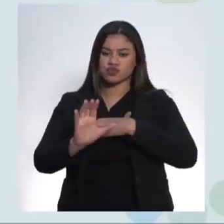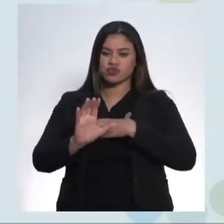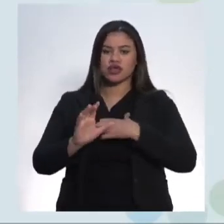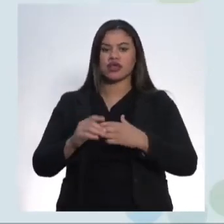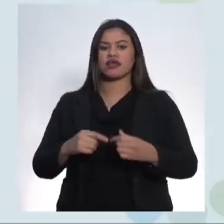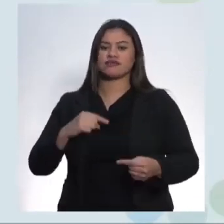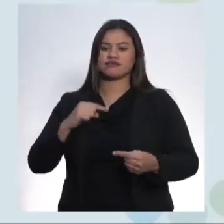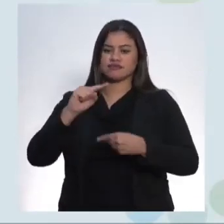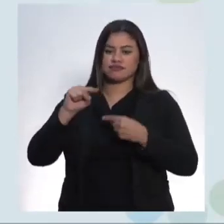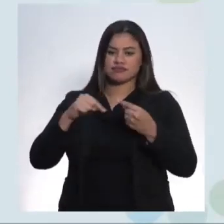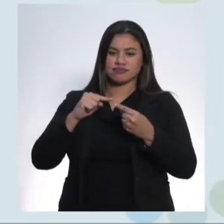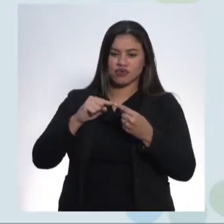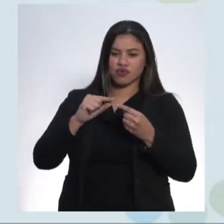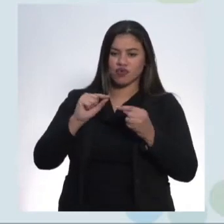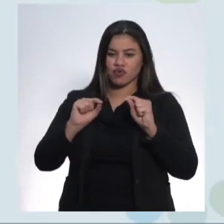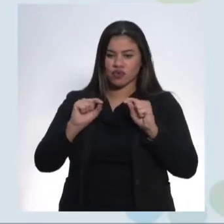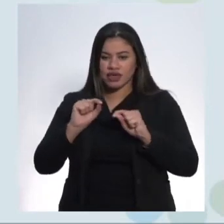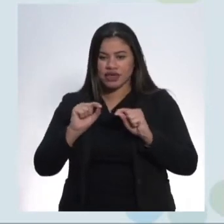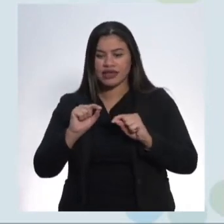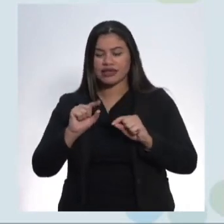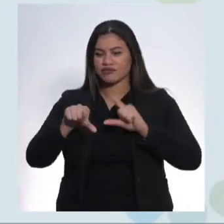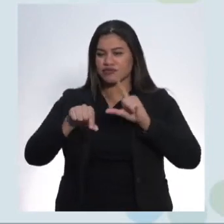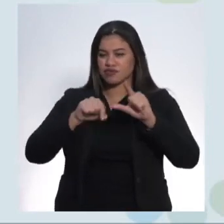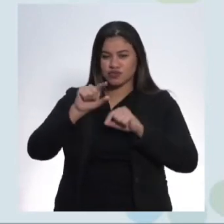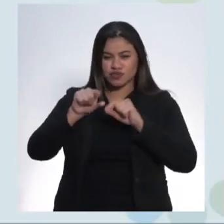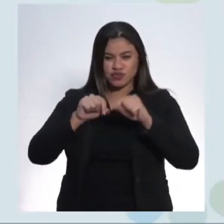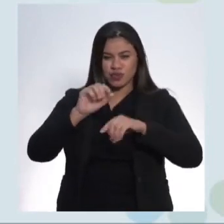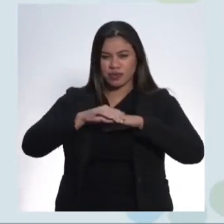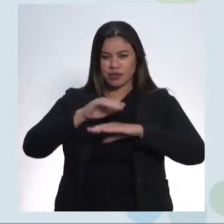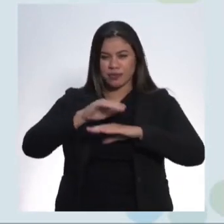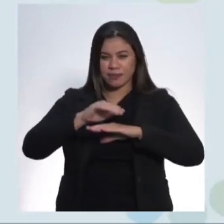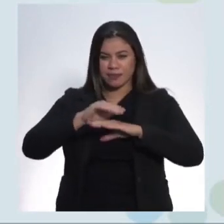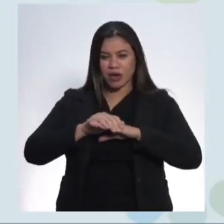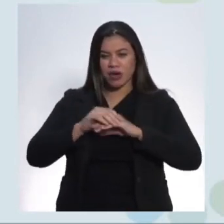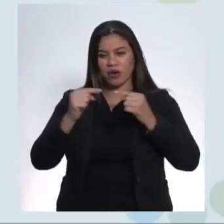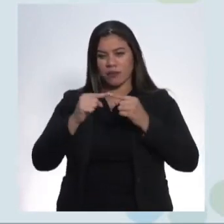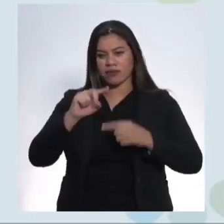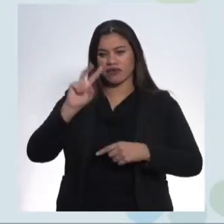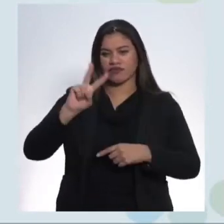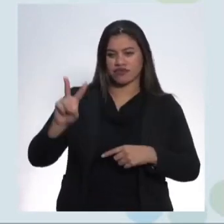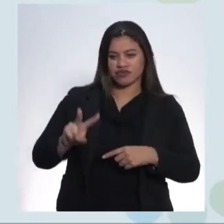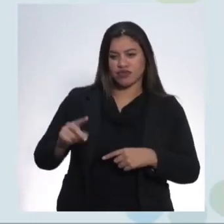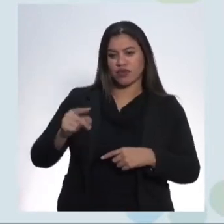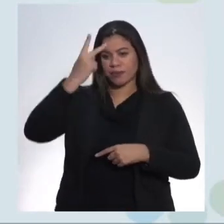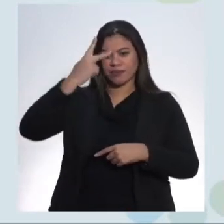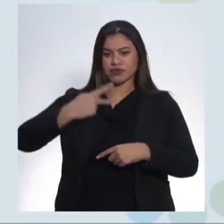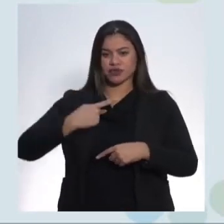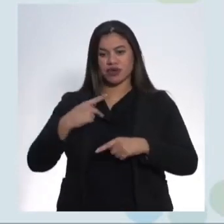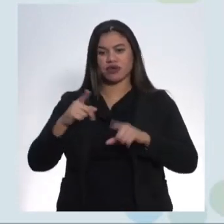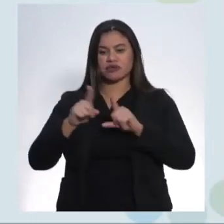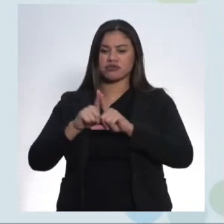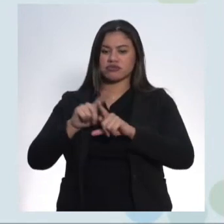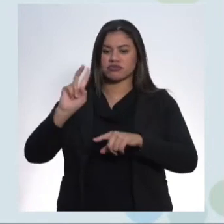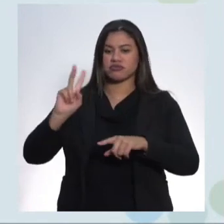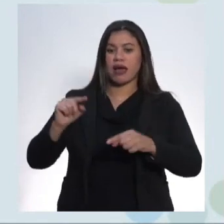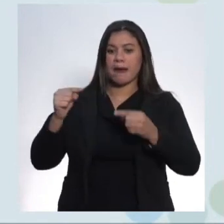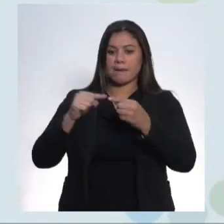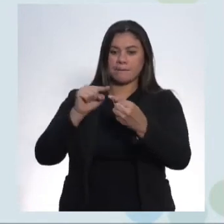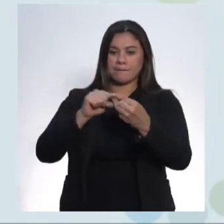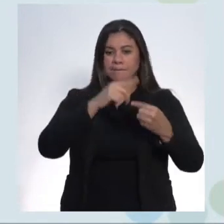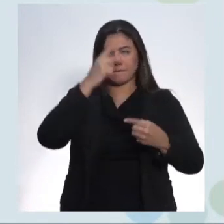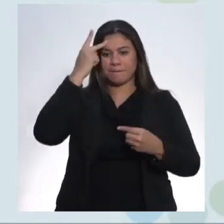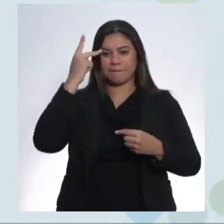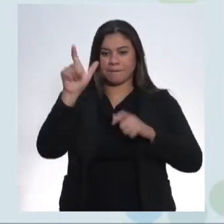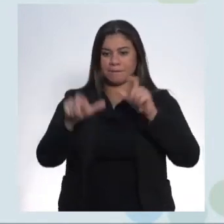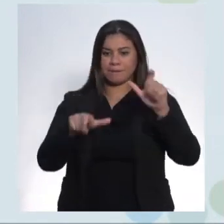então, analisar escolhas através da identificação de valores importantes para si mesmo e para os outros, a fim de auxiliar na tomada